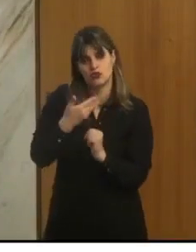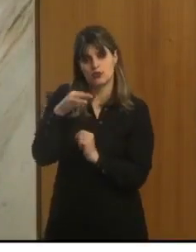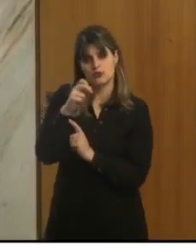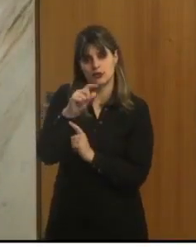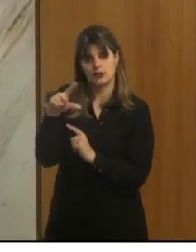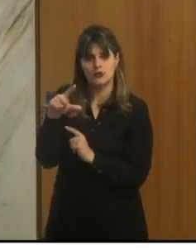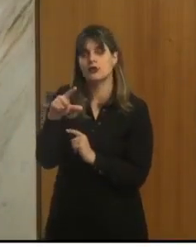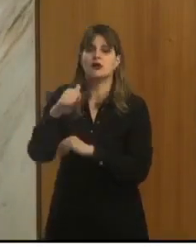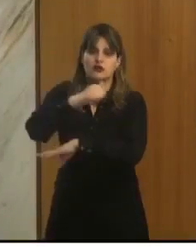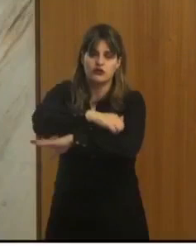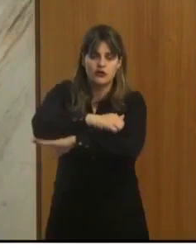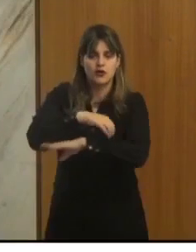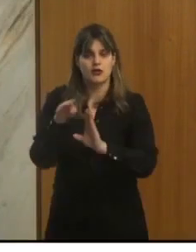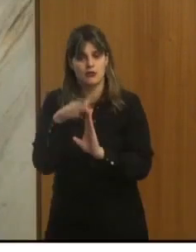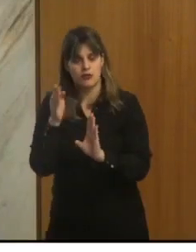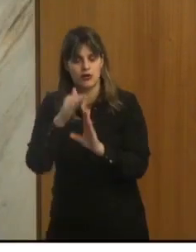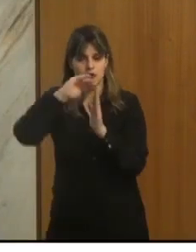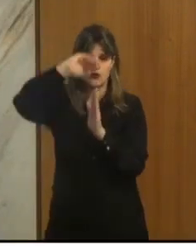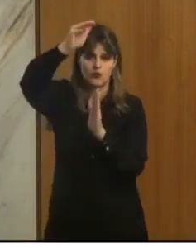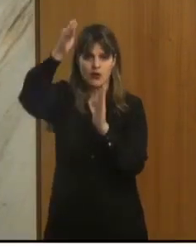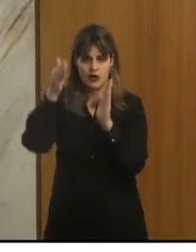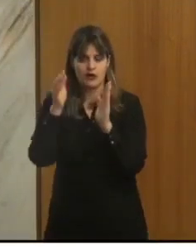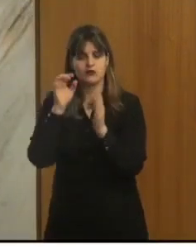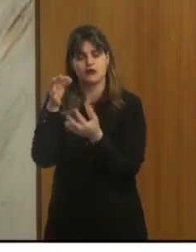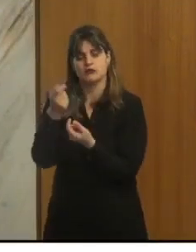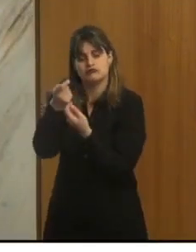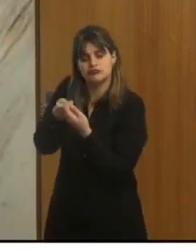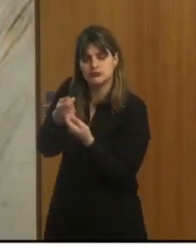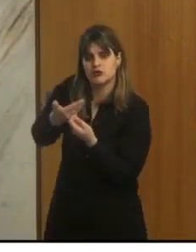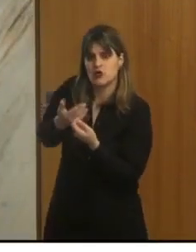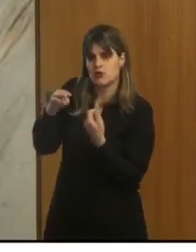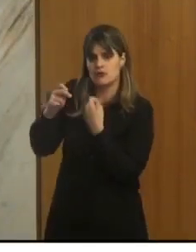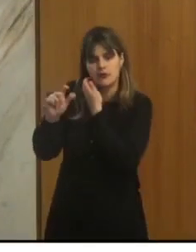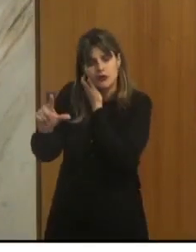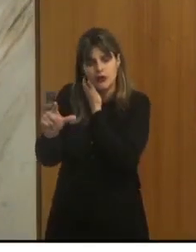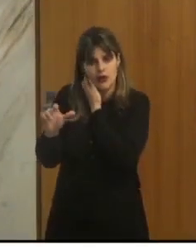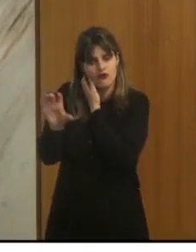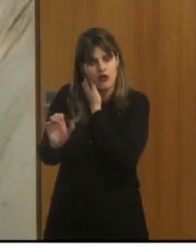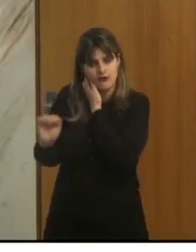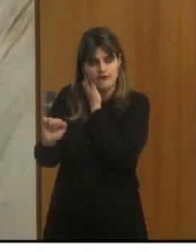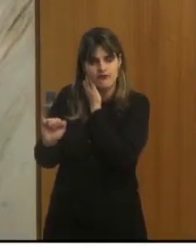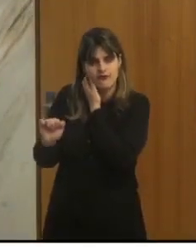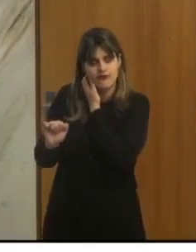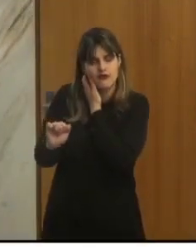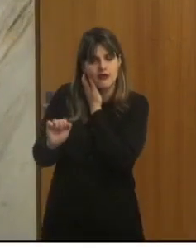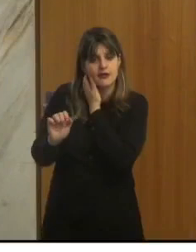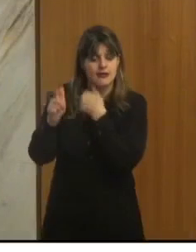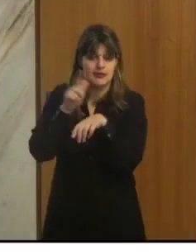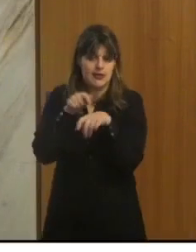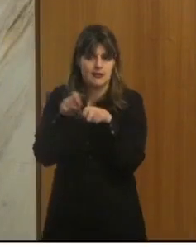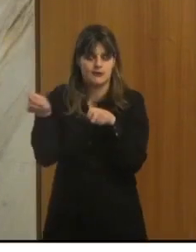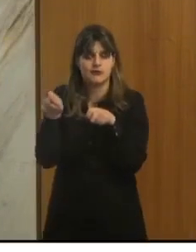de portas, janelas, o arco quebrado e a meias, segundo me parece, podem ser da época, recuperados, como é óbvio, e